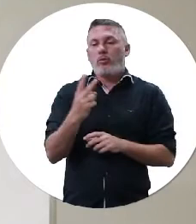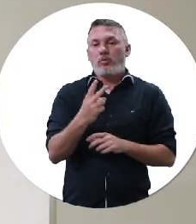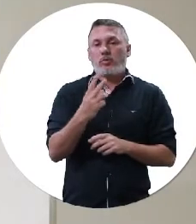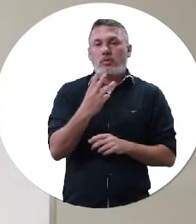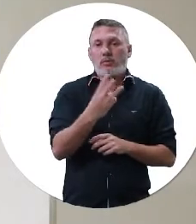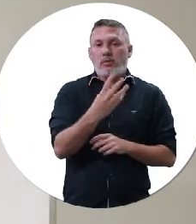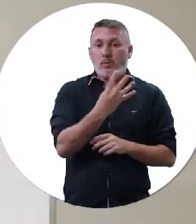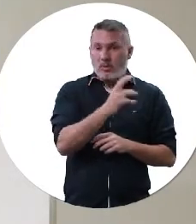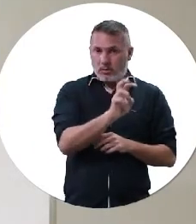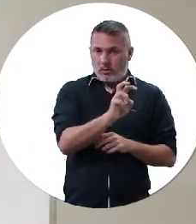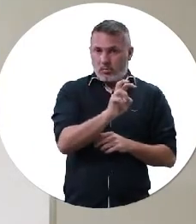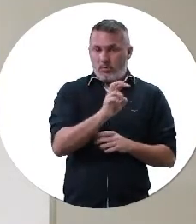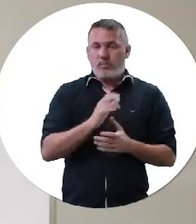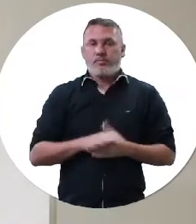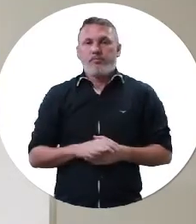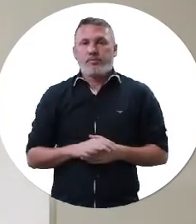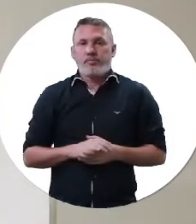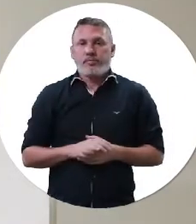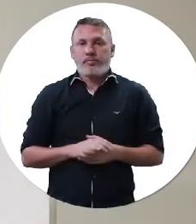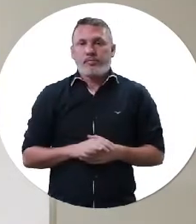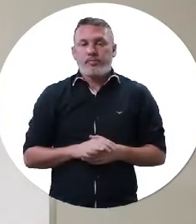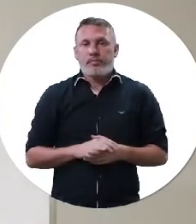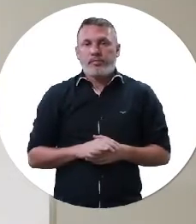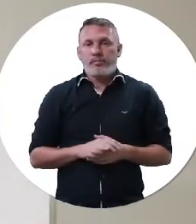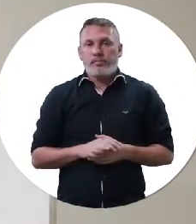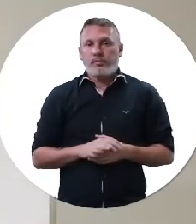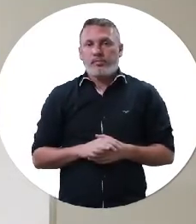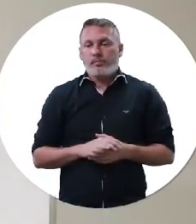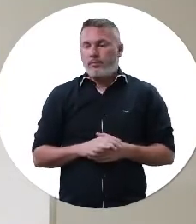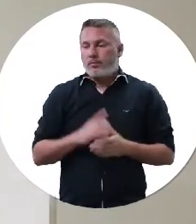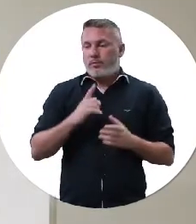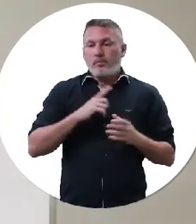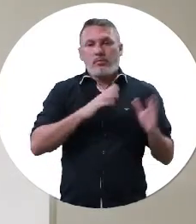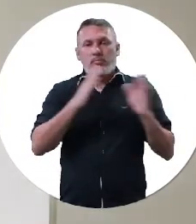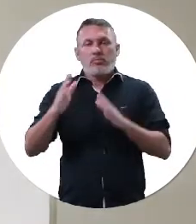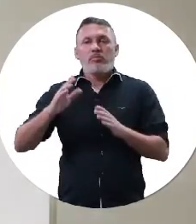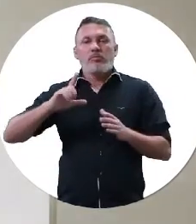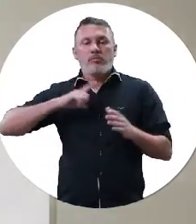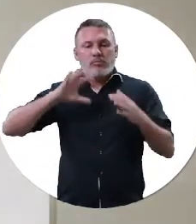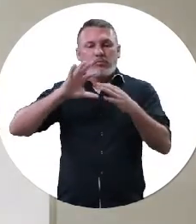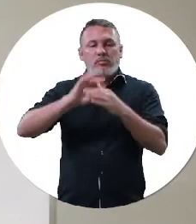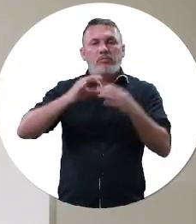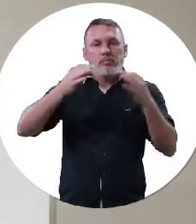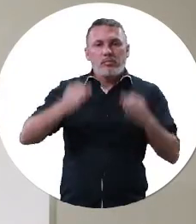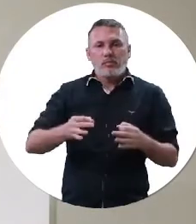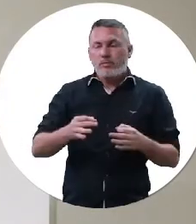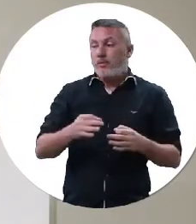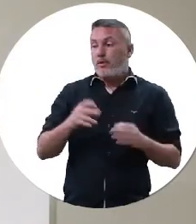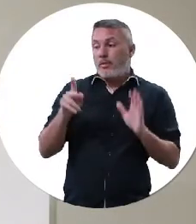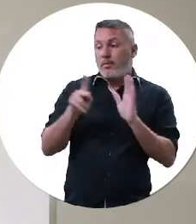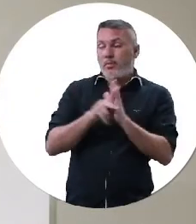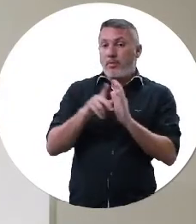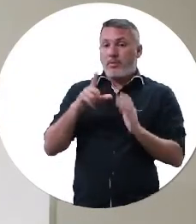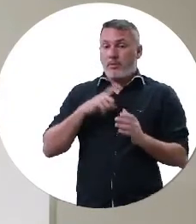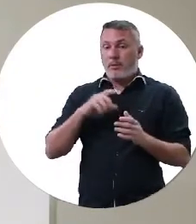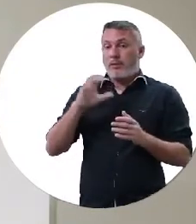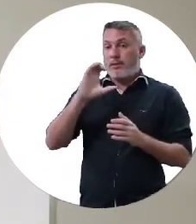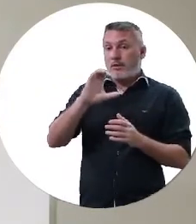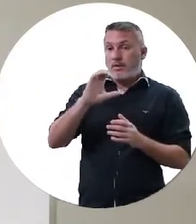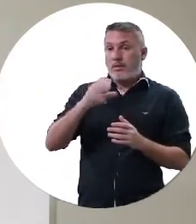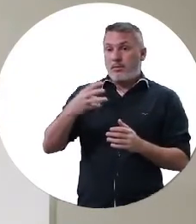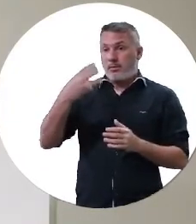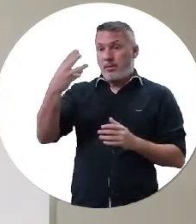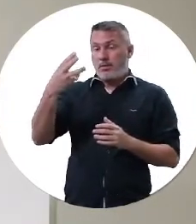Continuando então o nosso raciocínio. No carbono 3 eu tenho o nitro.